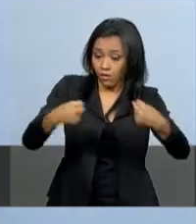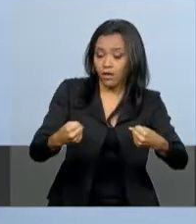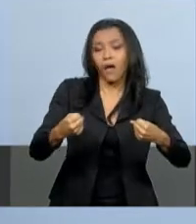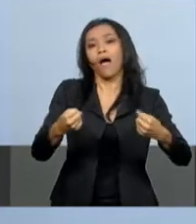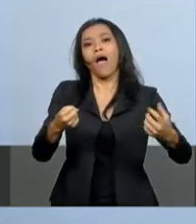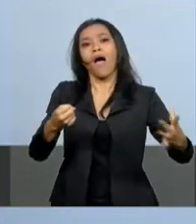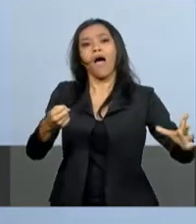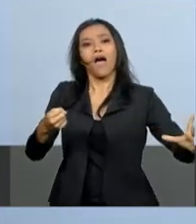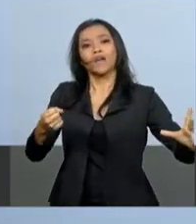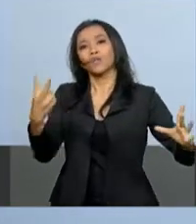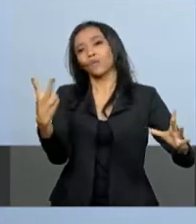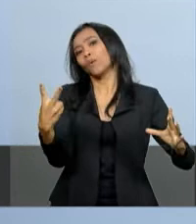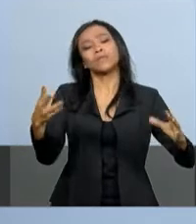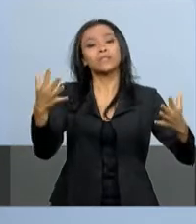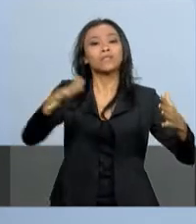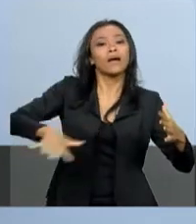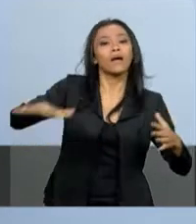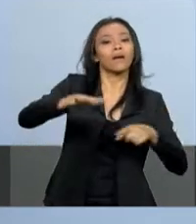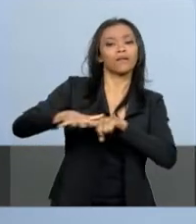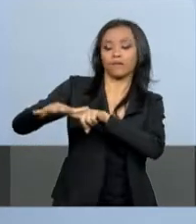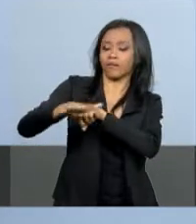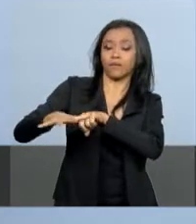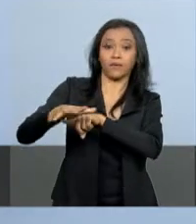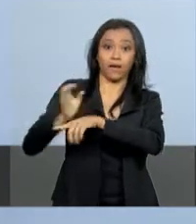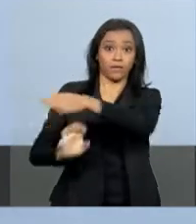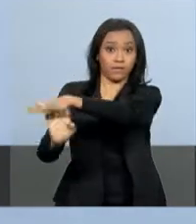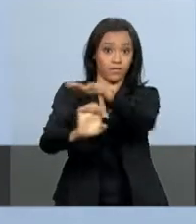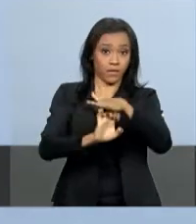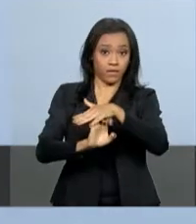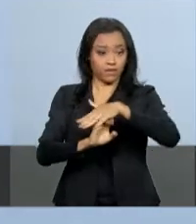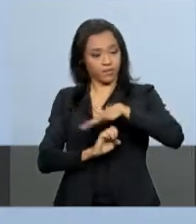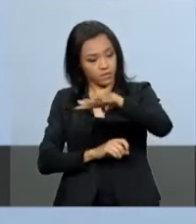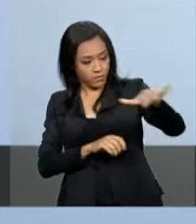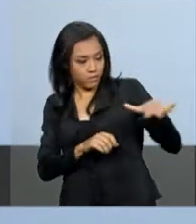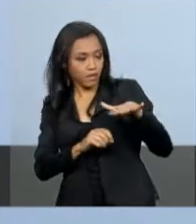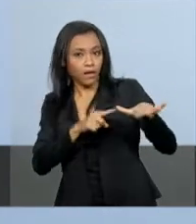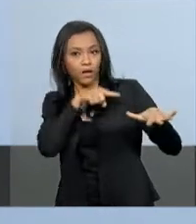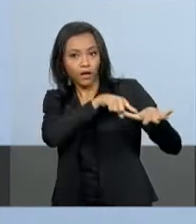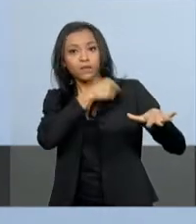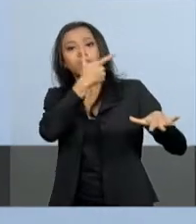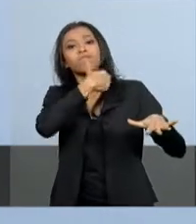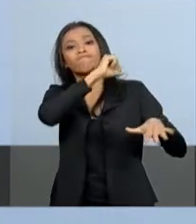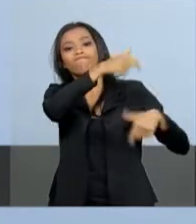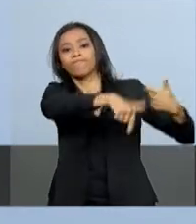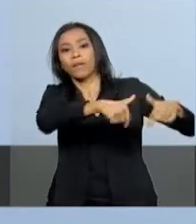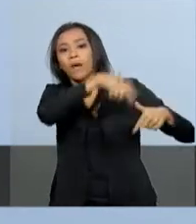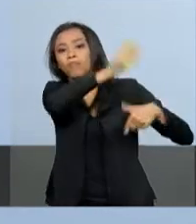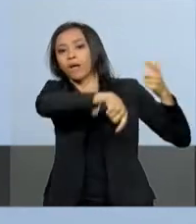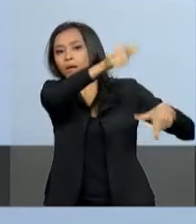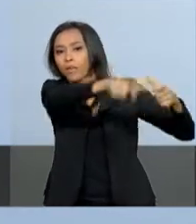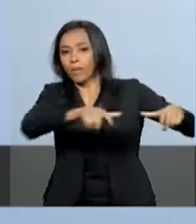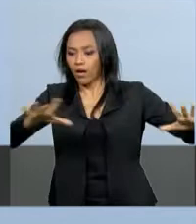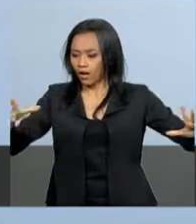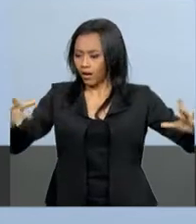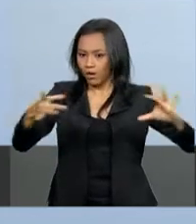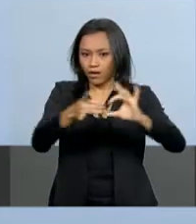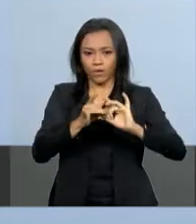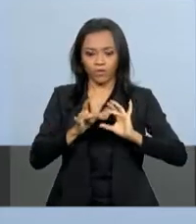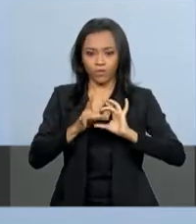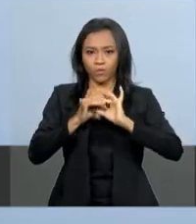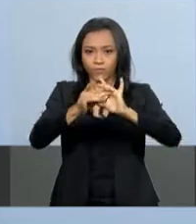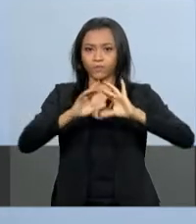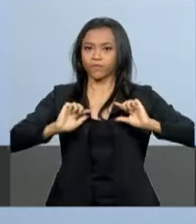produtivos do país de um lado o empresariado de outro lado o trabalhador são estas as forças que impulsionam